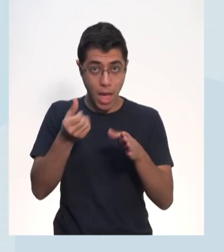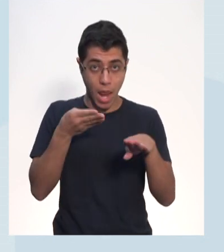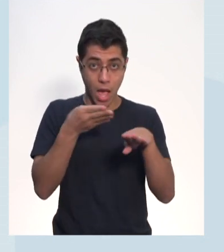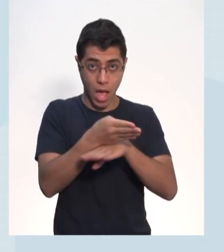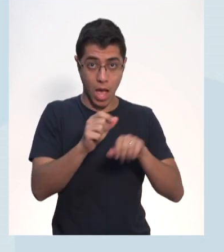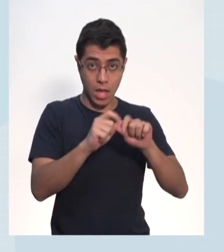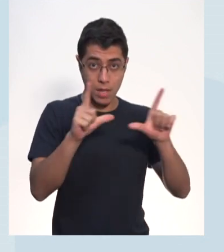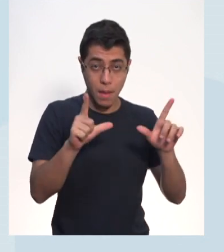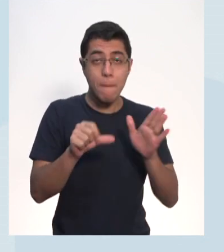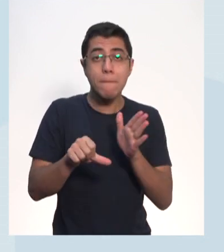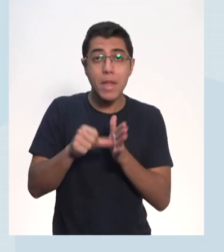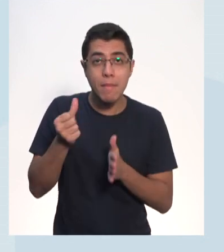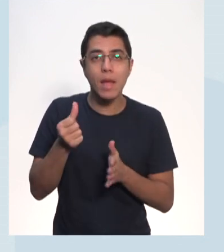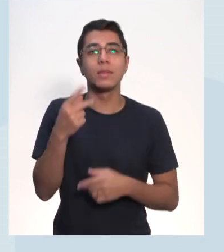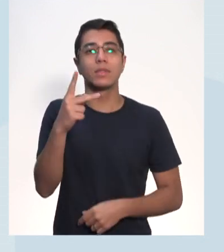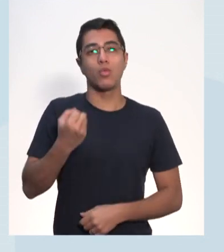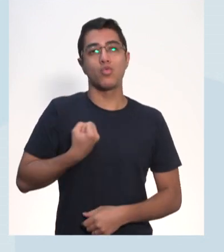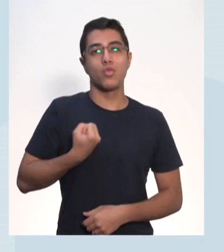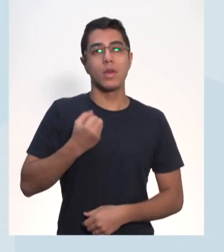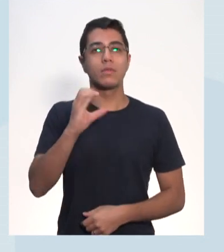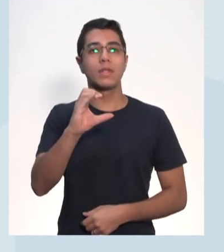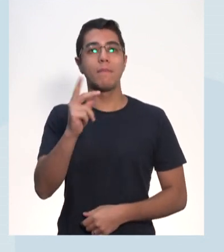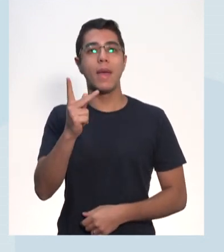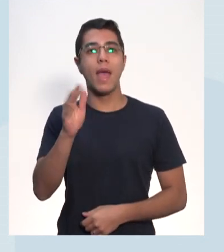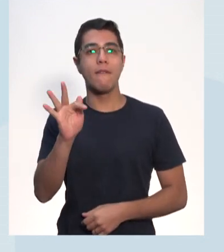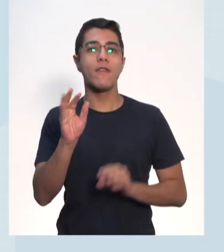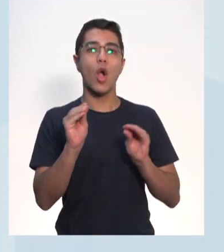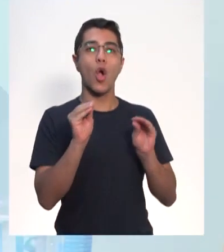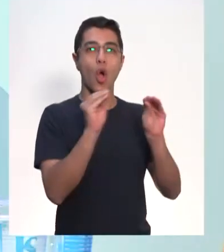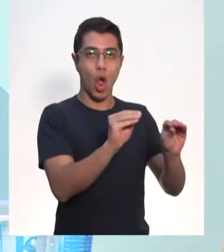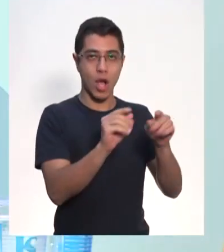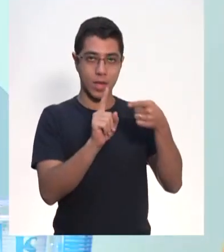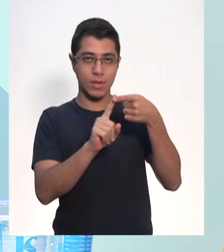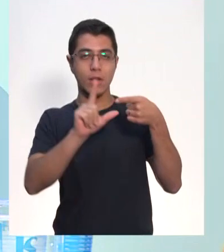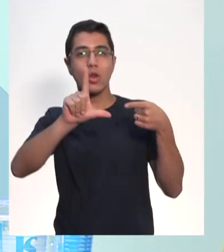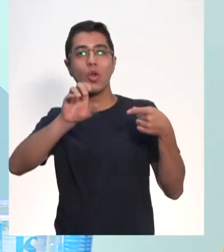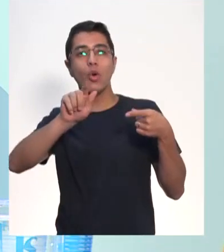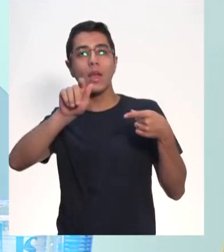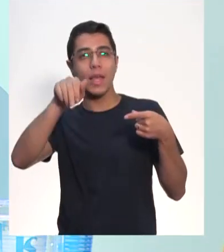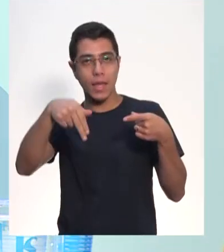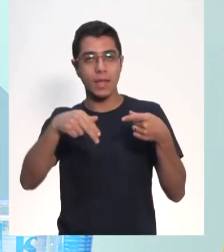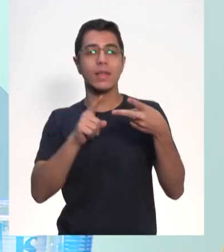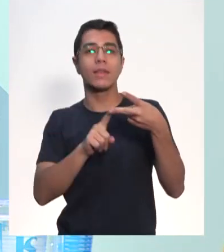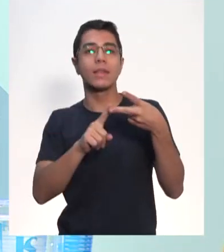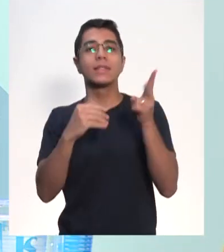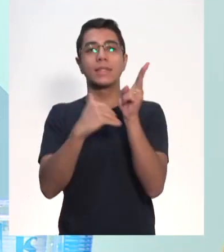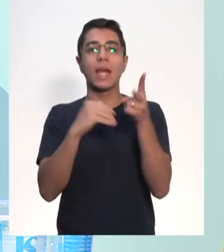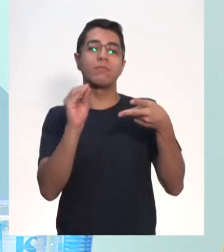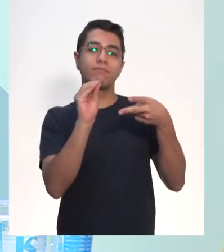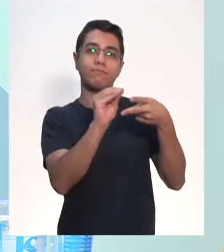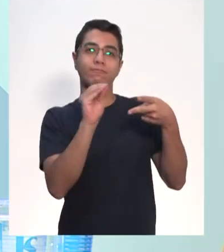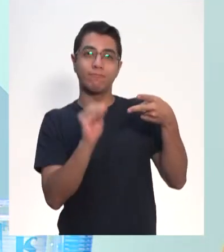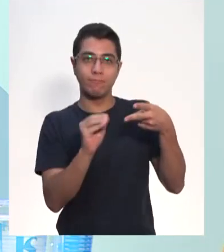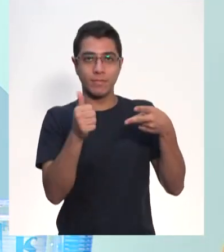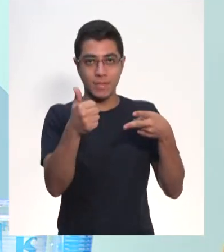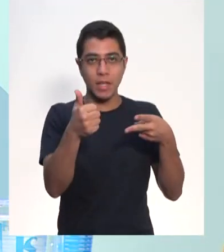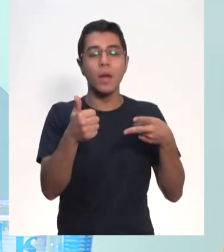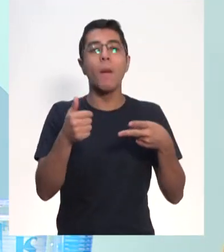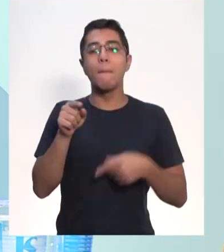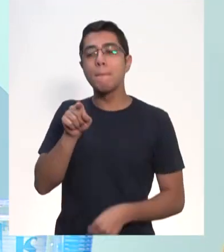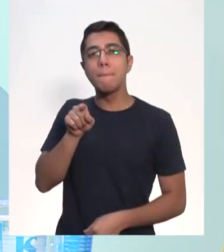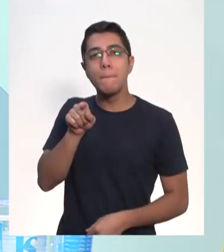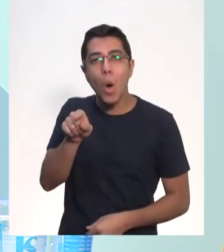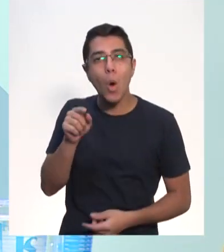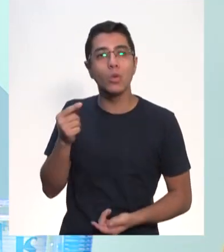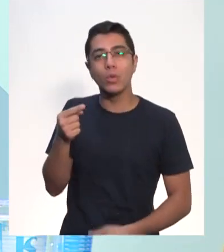CPF sem ponto, sem traço, sem nada, só os números. E aí, clicando lá no login e senha,